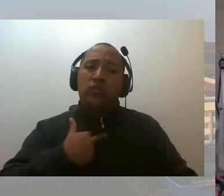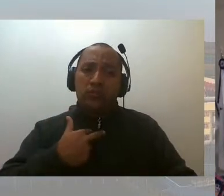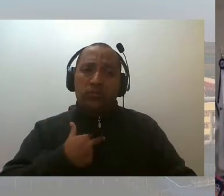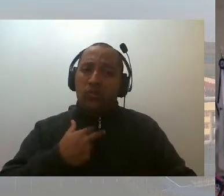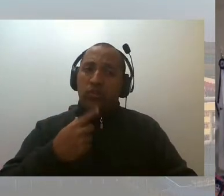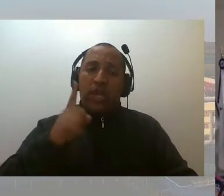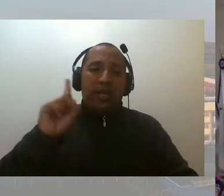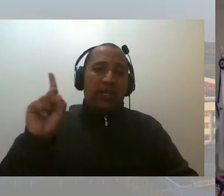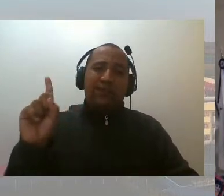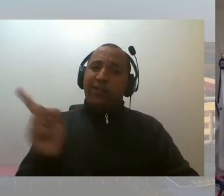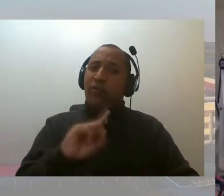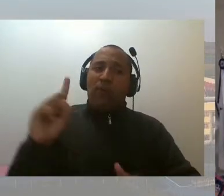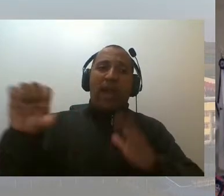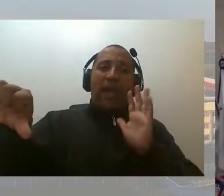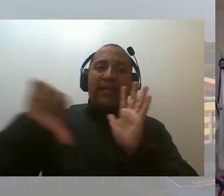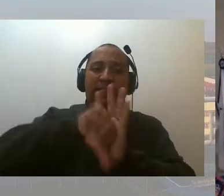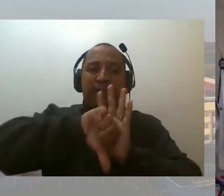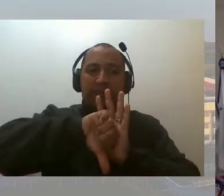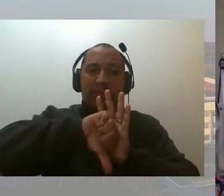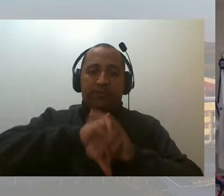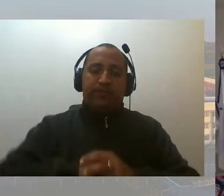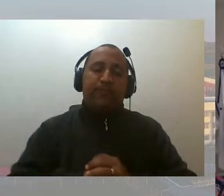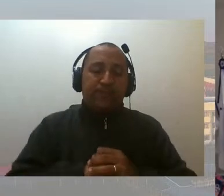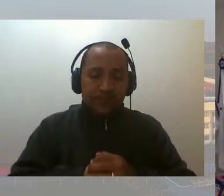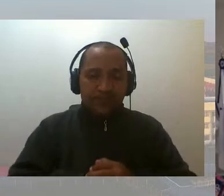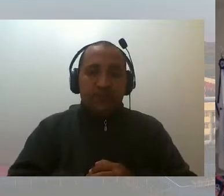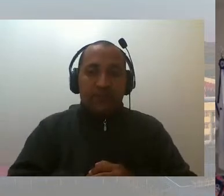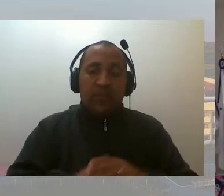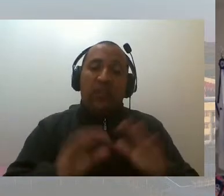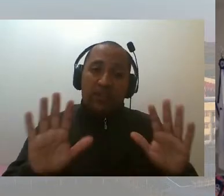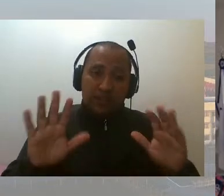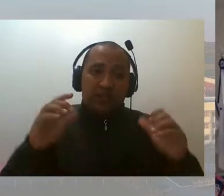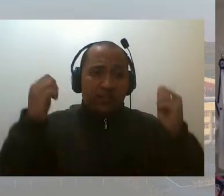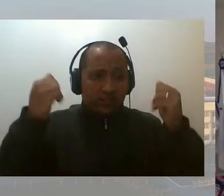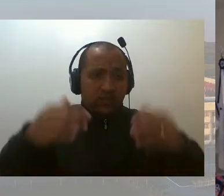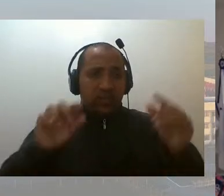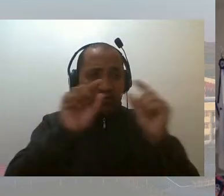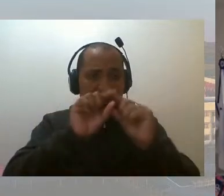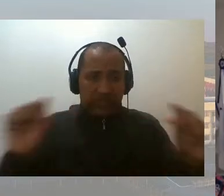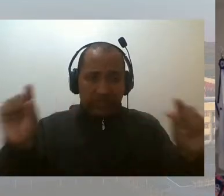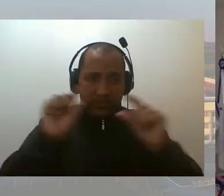criminalizado. E agora eu vou falar duas frases antes de ler